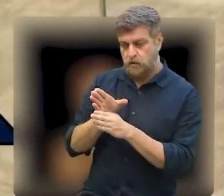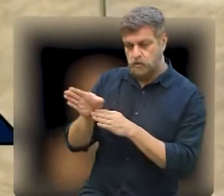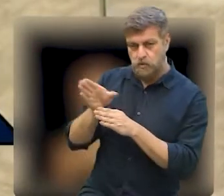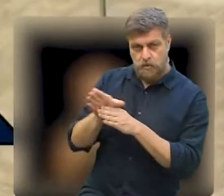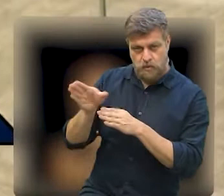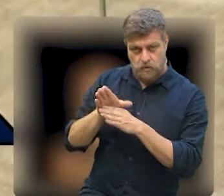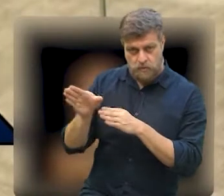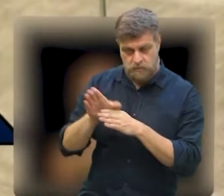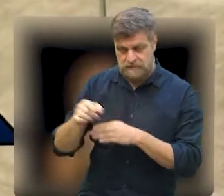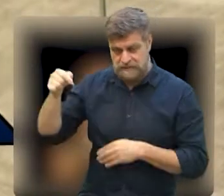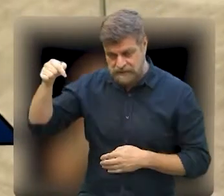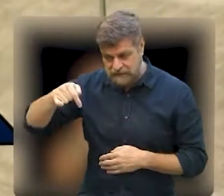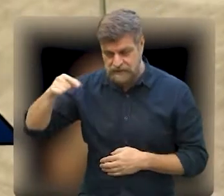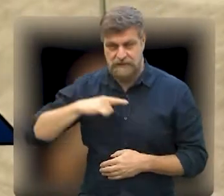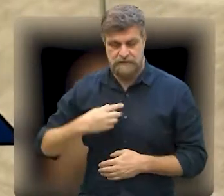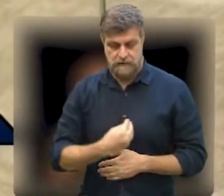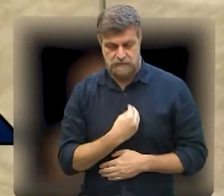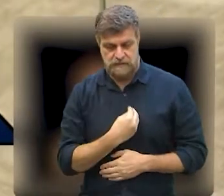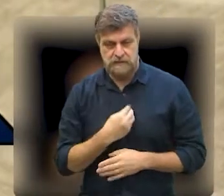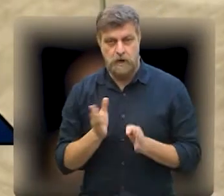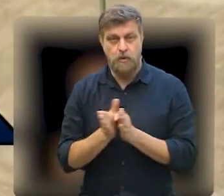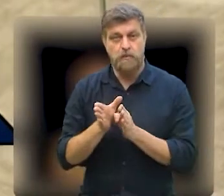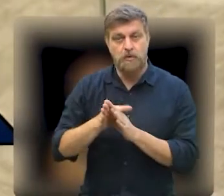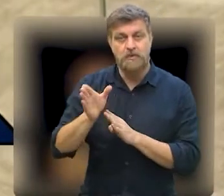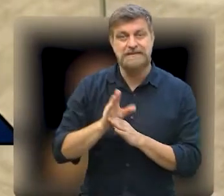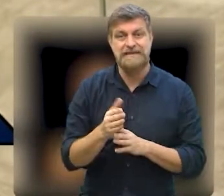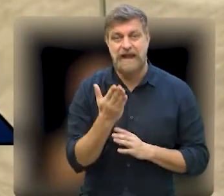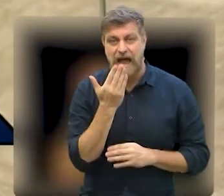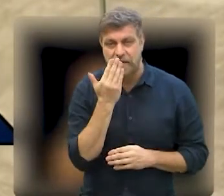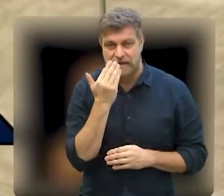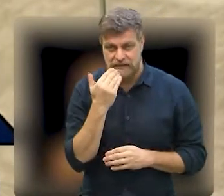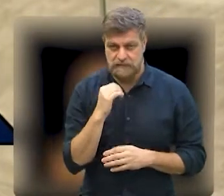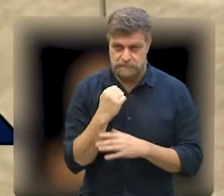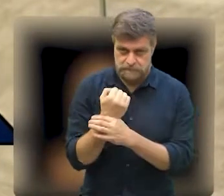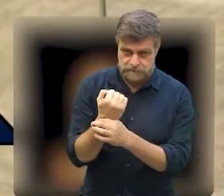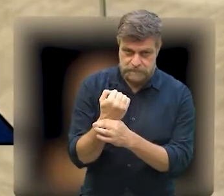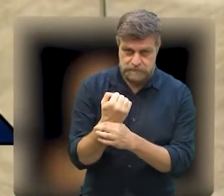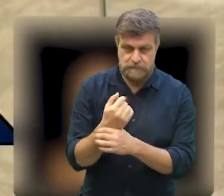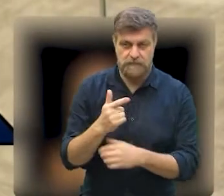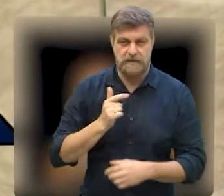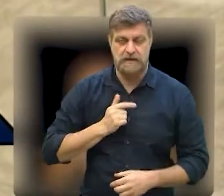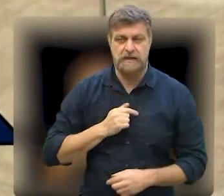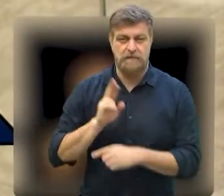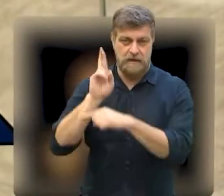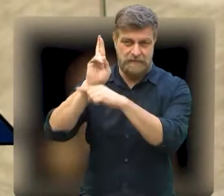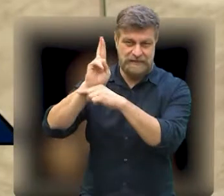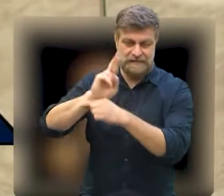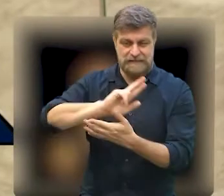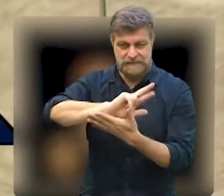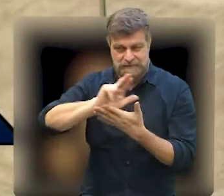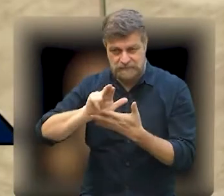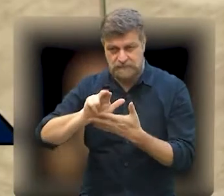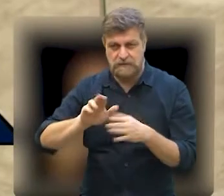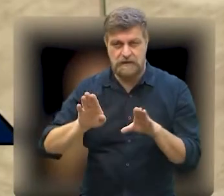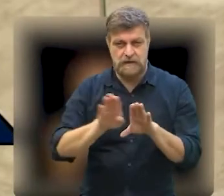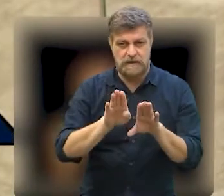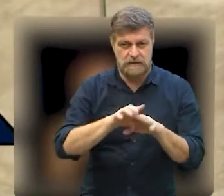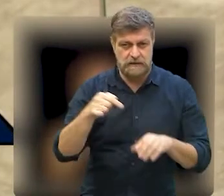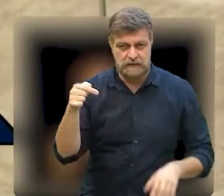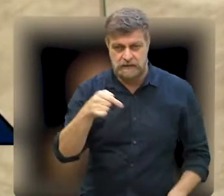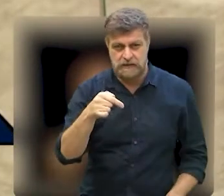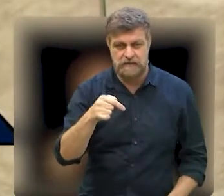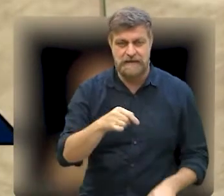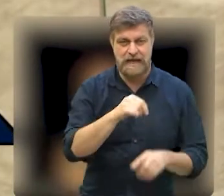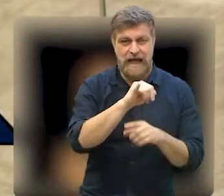Conselho Municipal do CMAS, Conselho também da Segurança Alimentar, pela Maria Carolina, e pelo CMAS,